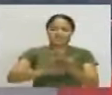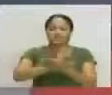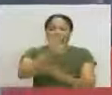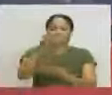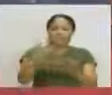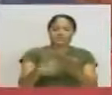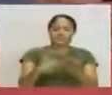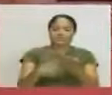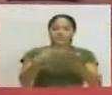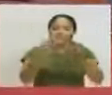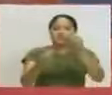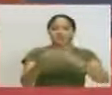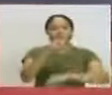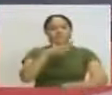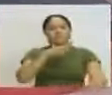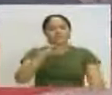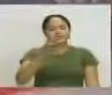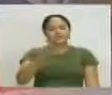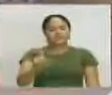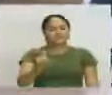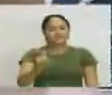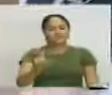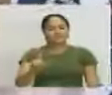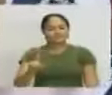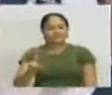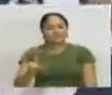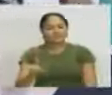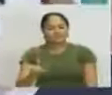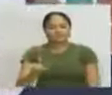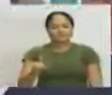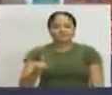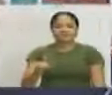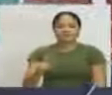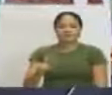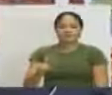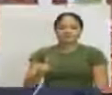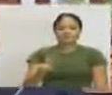aqui, e agora deixo um pouco de lado a política, não poderíamos